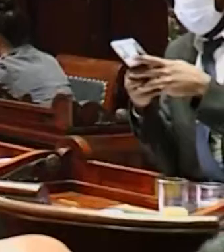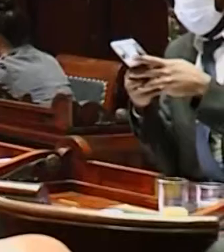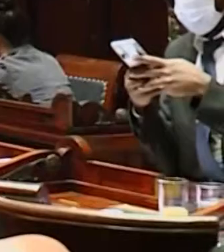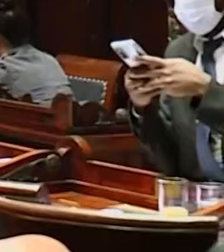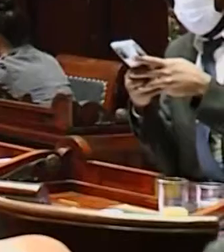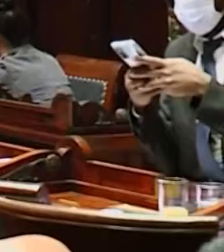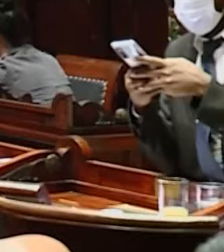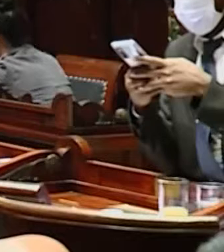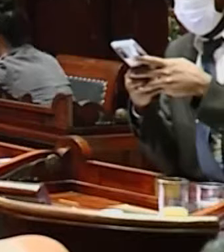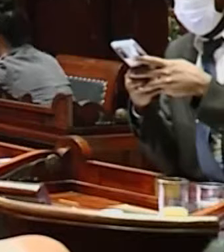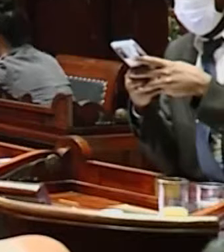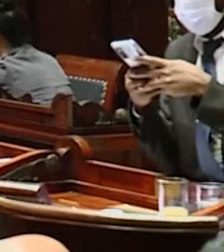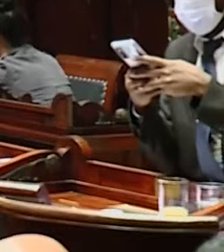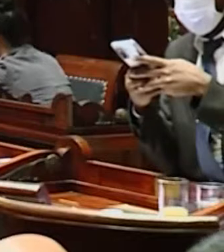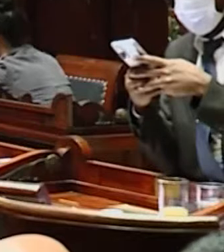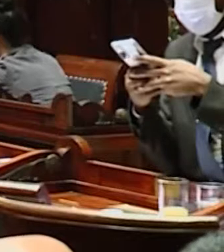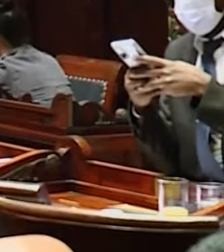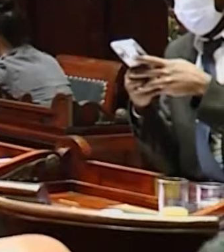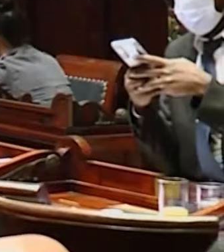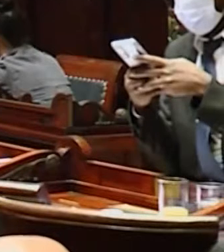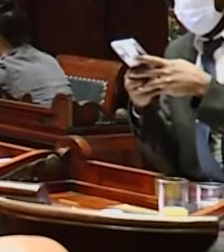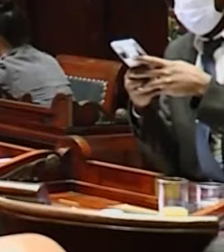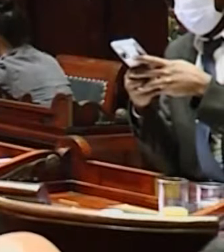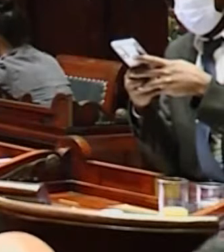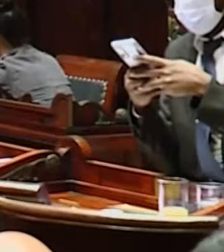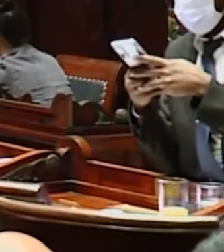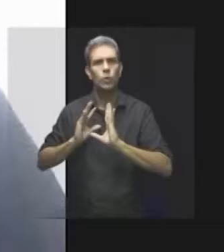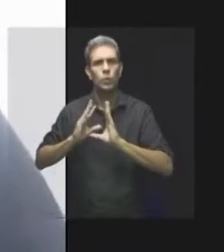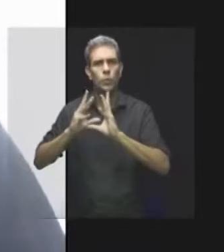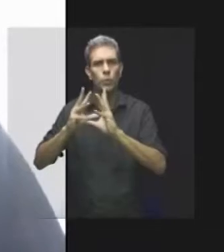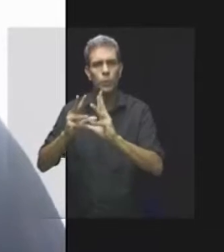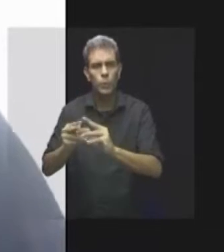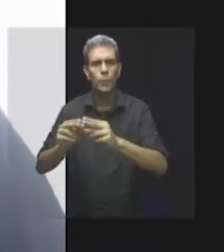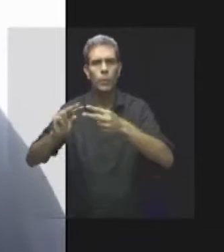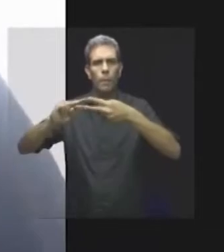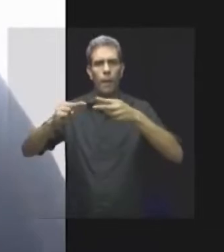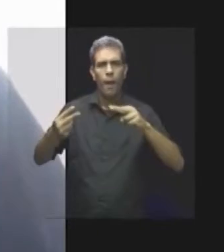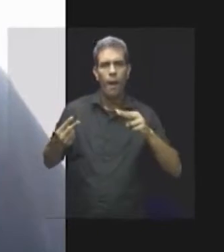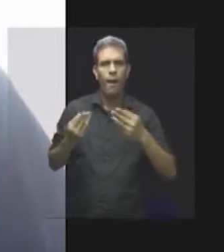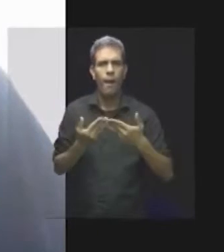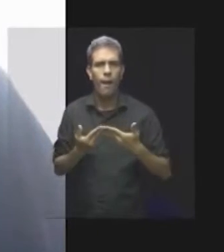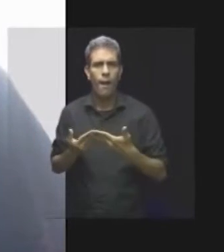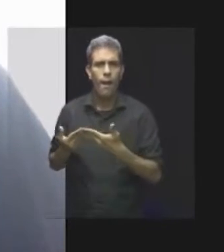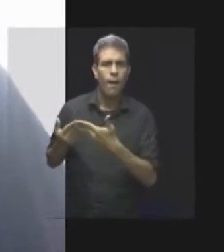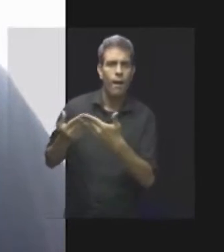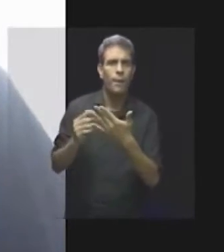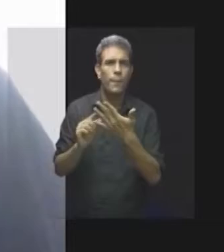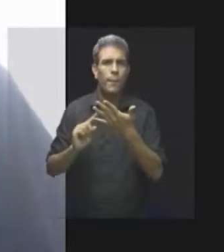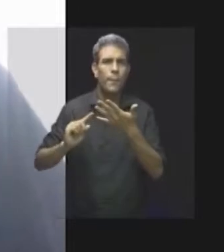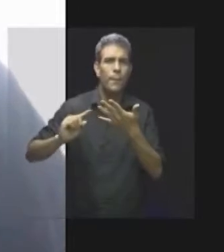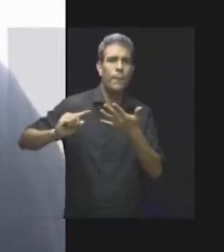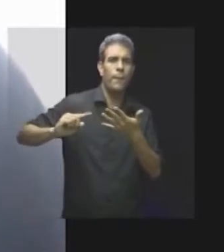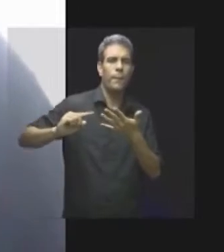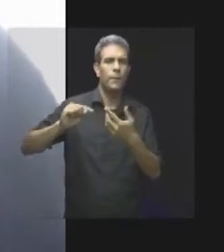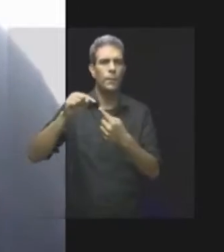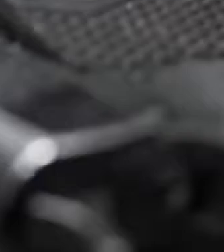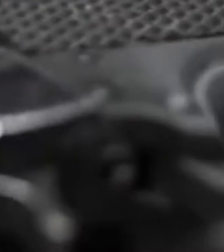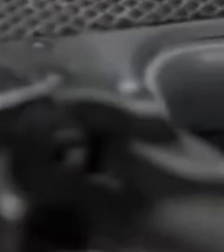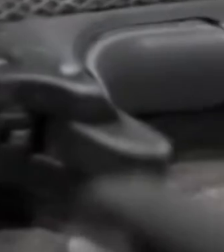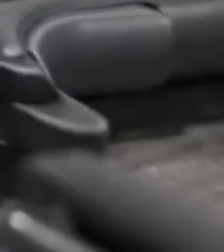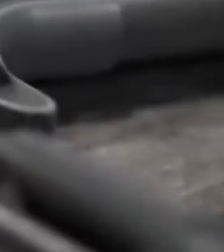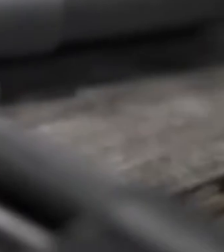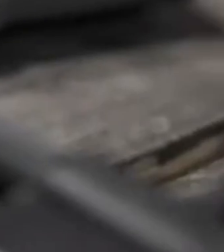futuro. Aprovado em primeira discussão, o projeto que altera o artigo 33 da Lei Orgânica do Município e proíbe